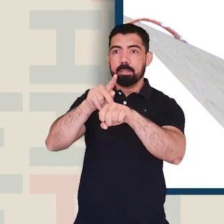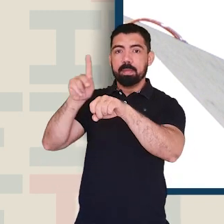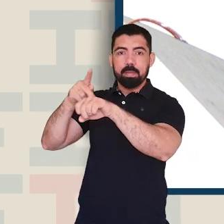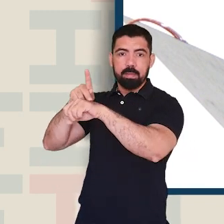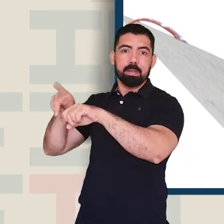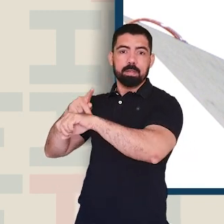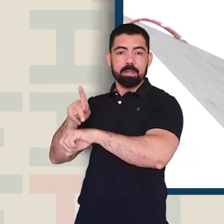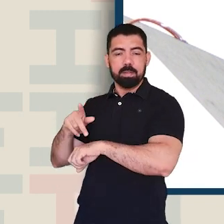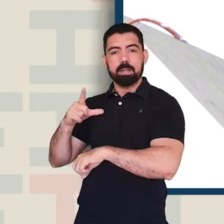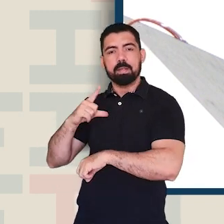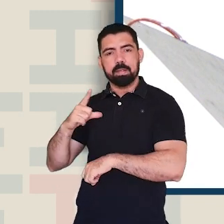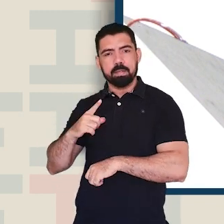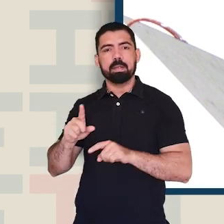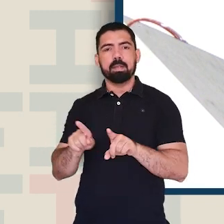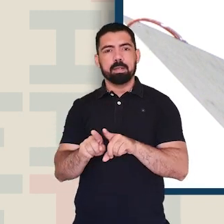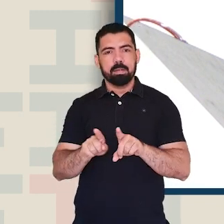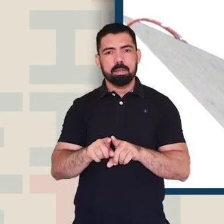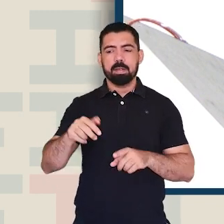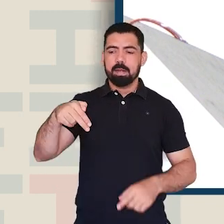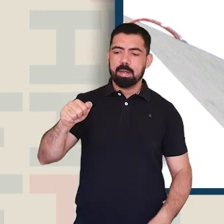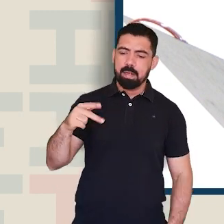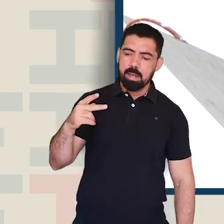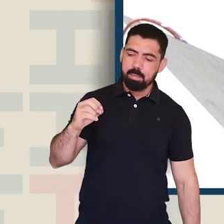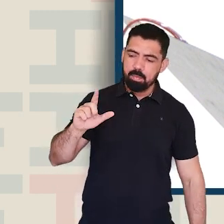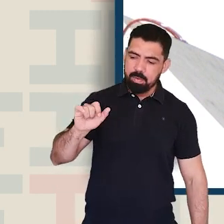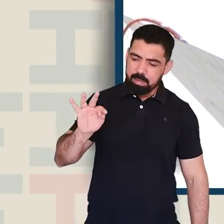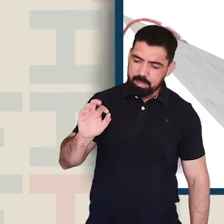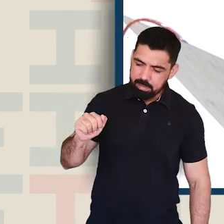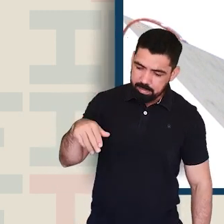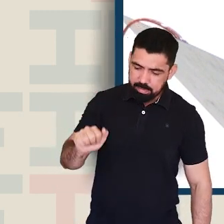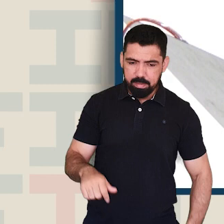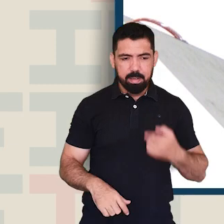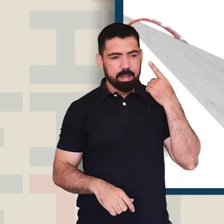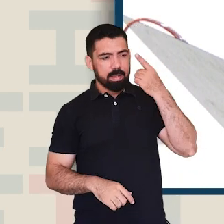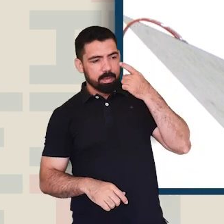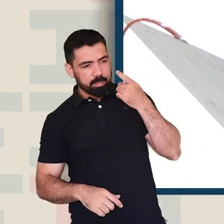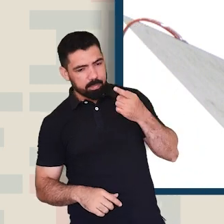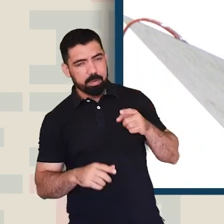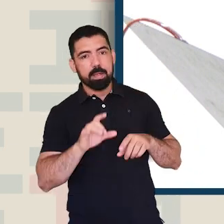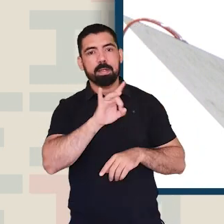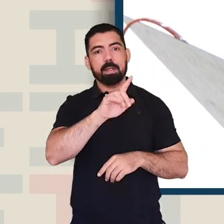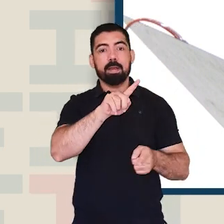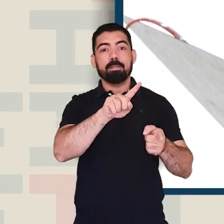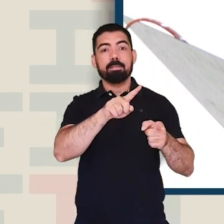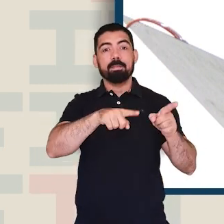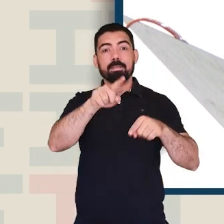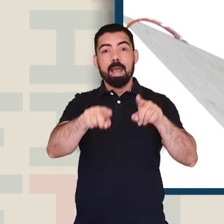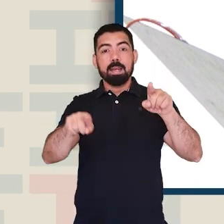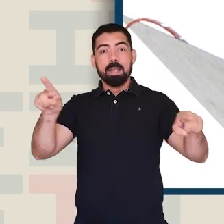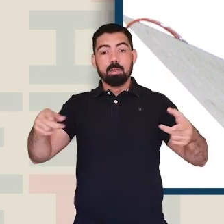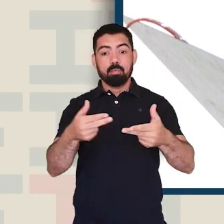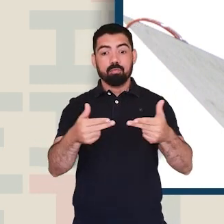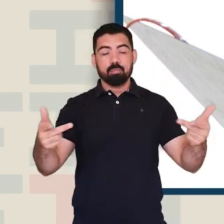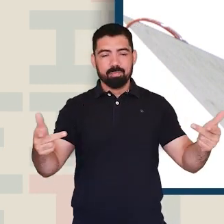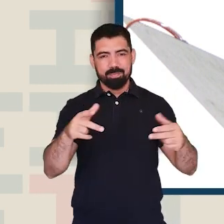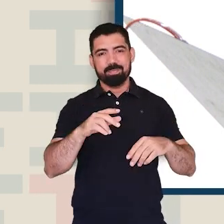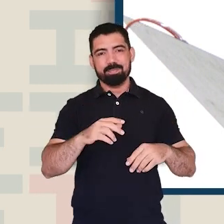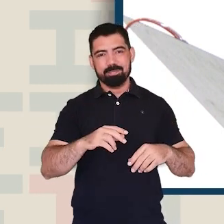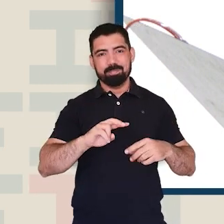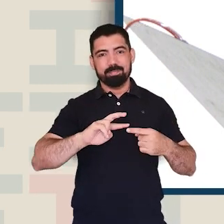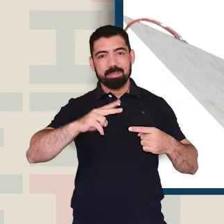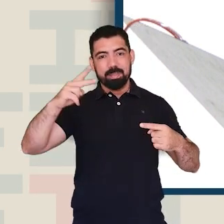país aí tem a escala enigmática, tem a escala napolitana, tem a escala espanhola, que são variações dessas